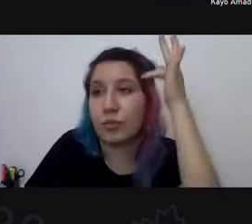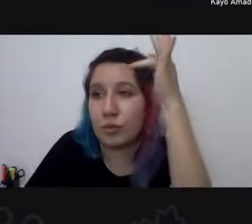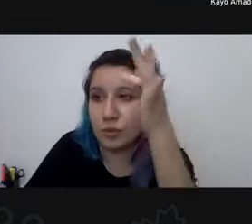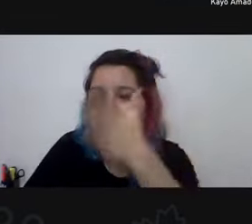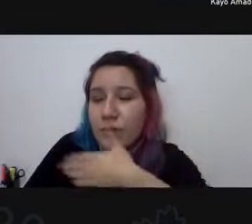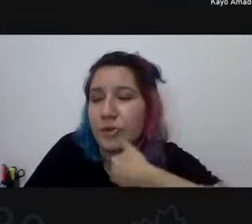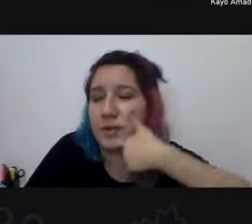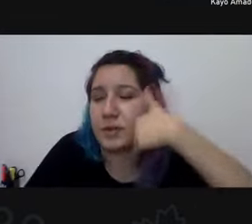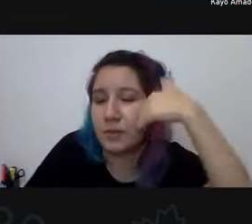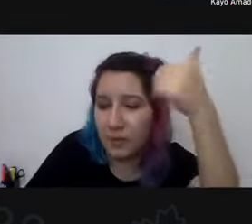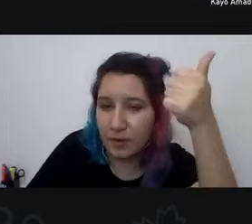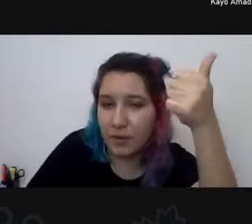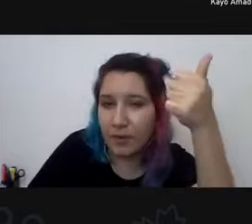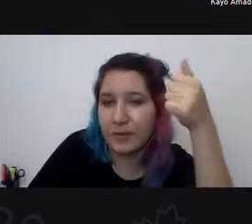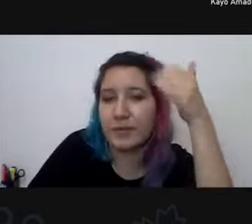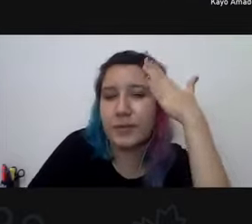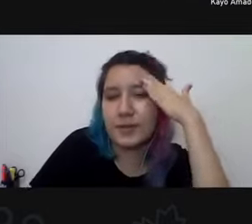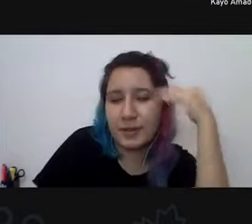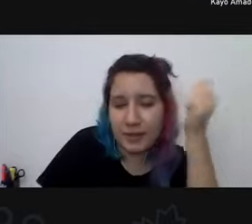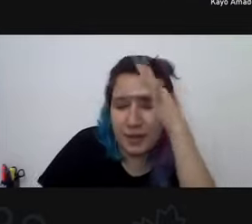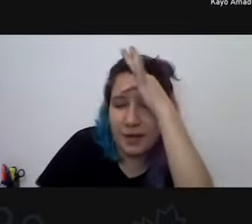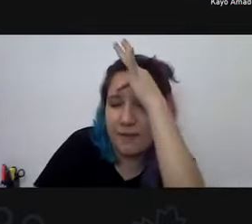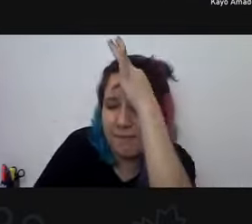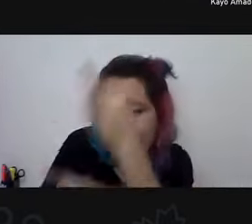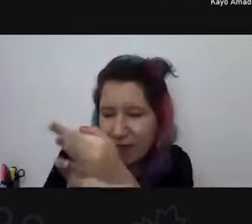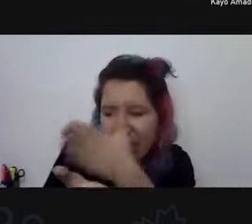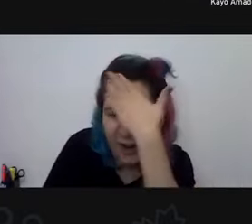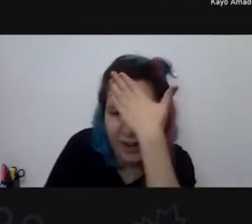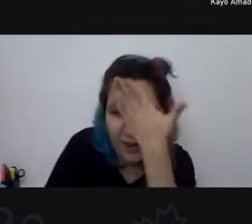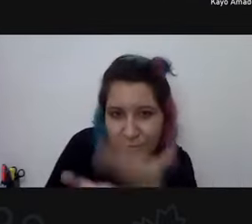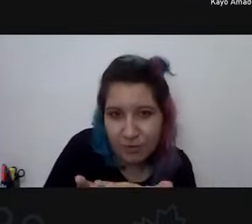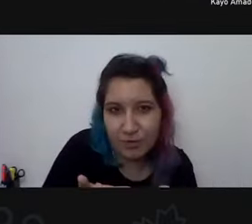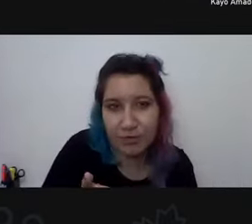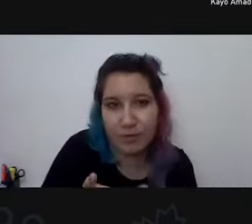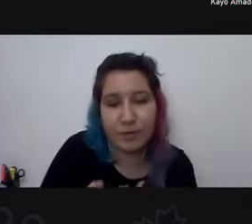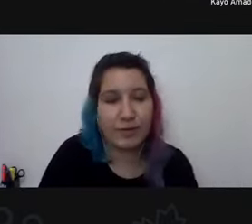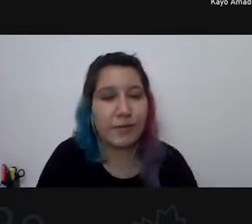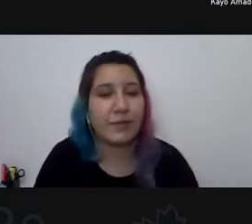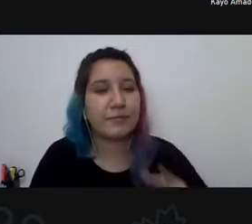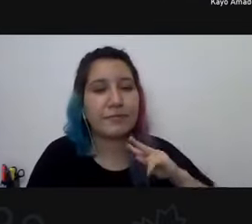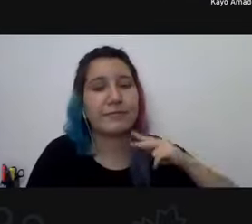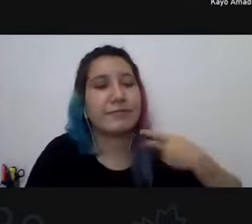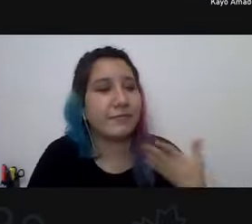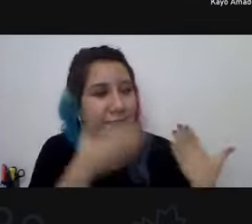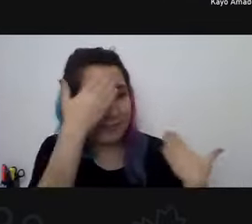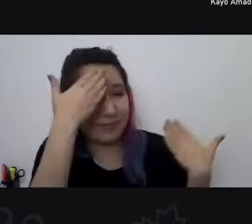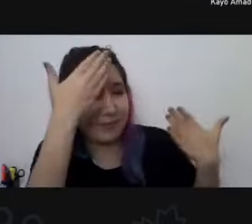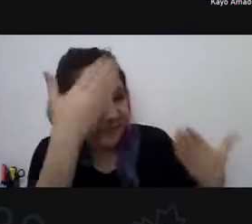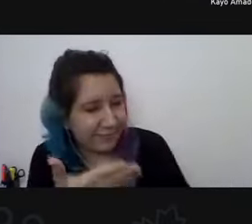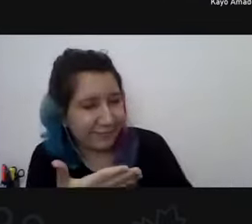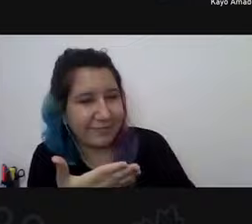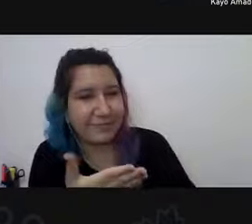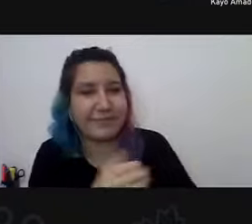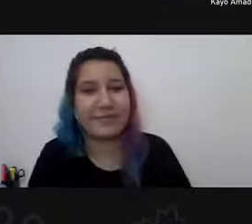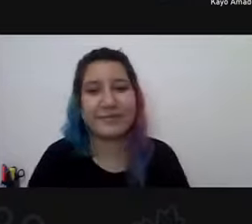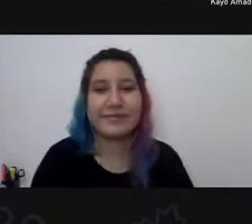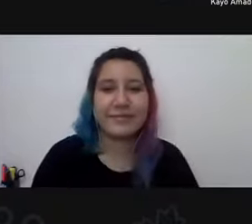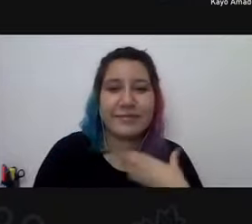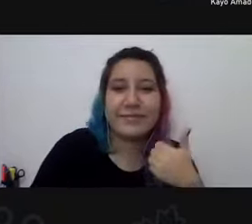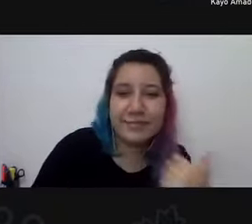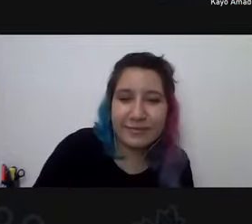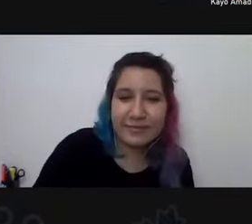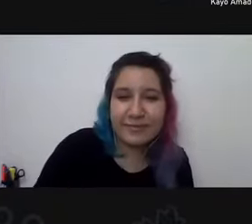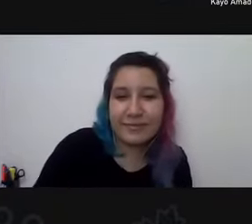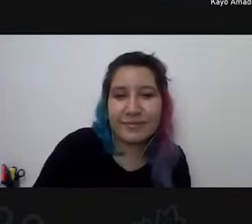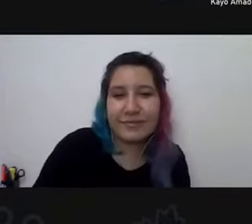tenho certeza, eu tenho fé nisso. Vamos junto, gente. Ana, obrigado. Tudo de bom para você. Gente,